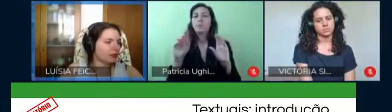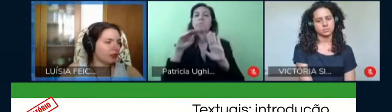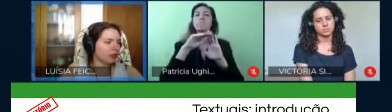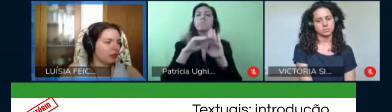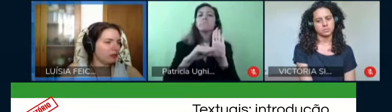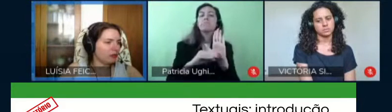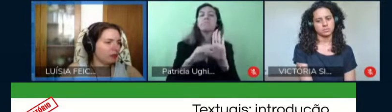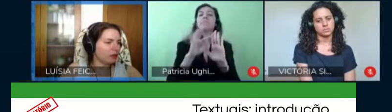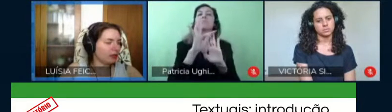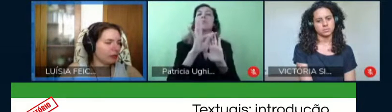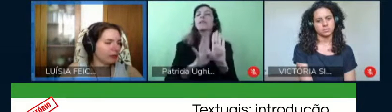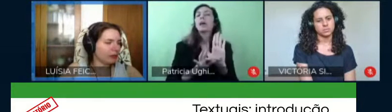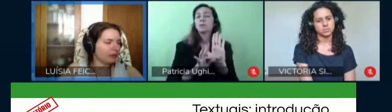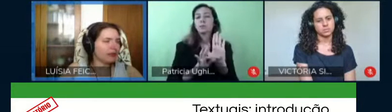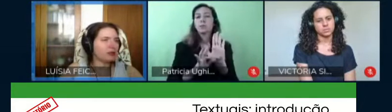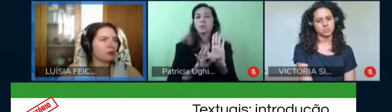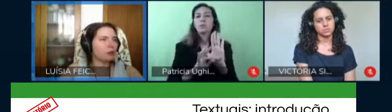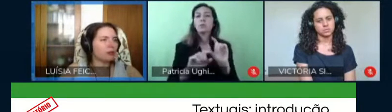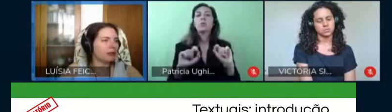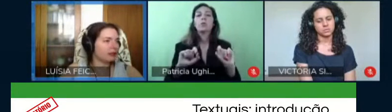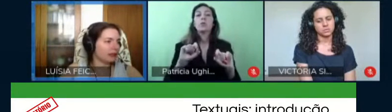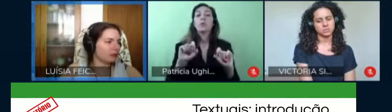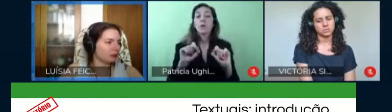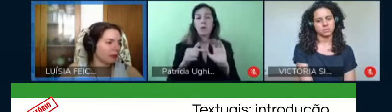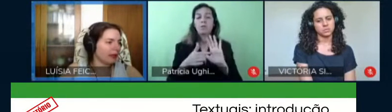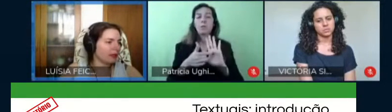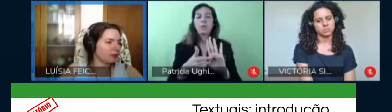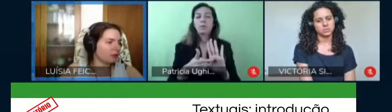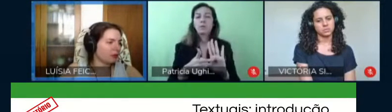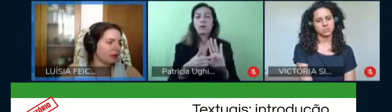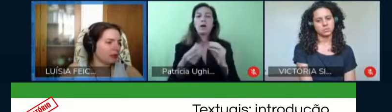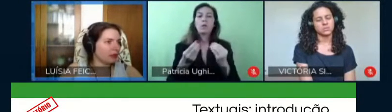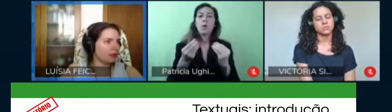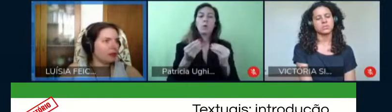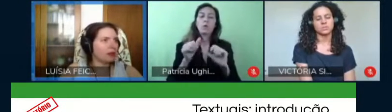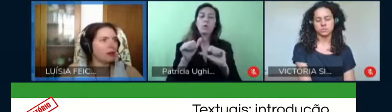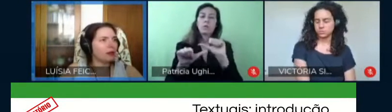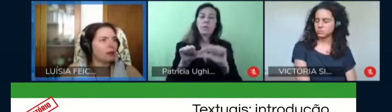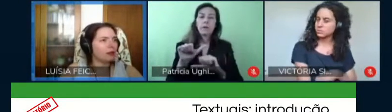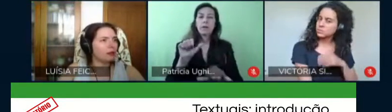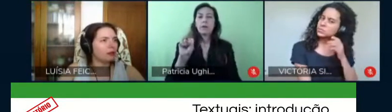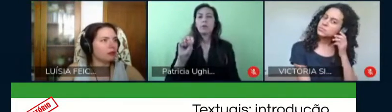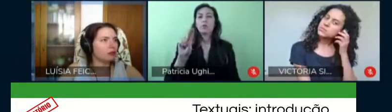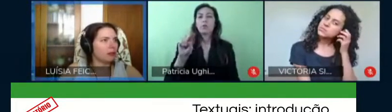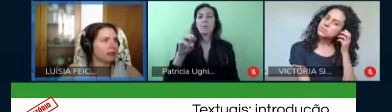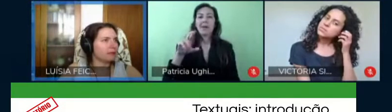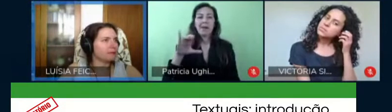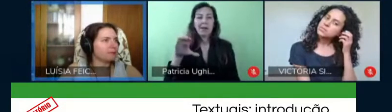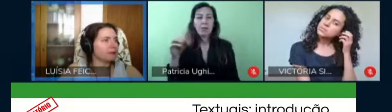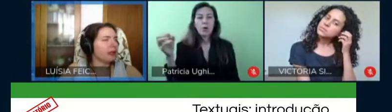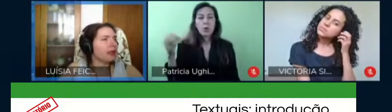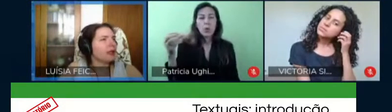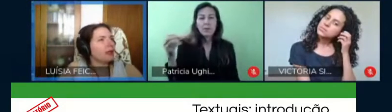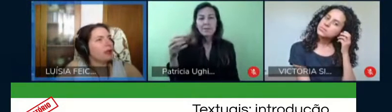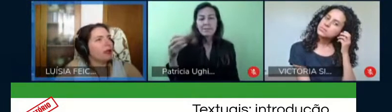daí daí eu mostro para vocês como atualizar o sumário e tudo